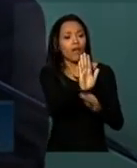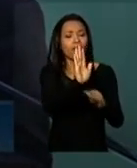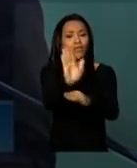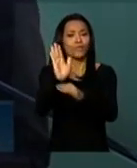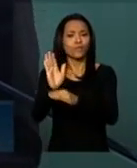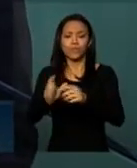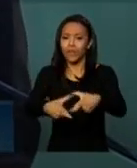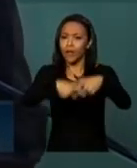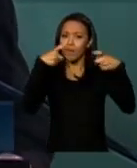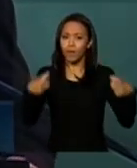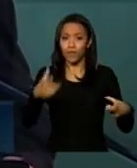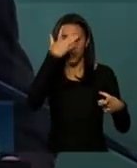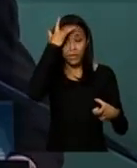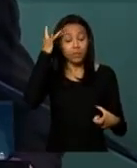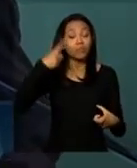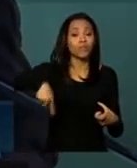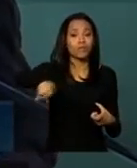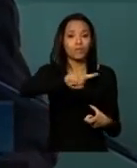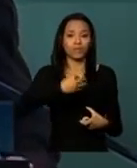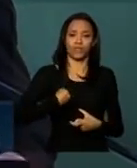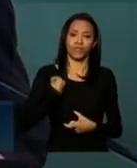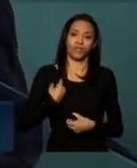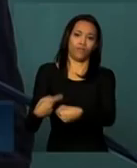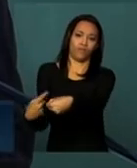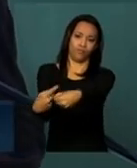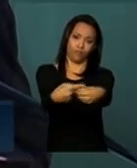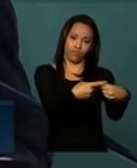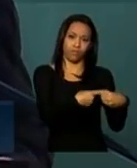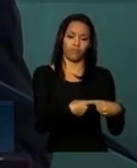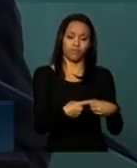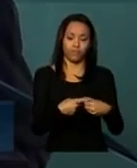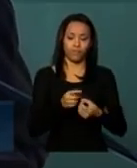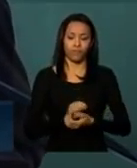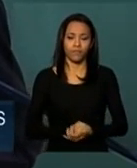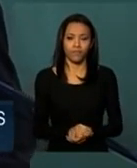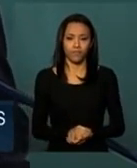das pessoas que vivem em nossos municípios.